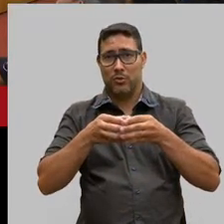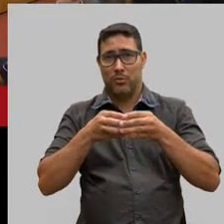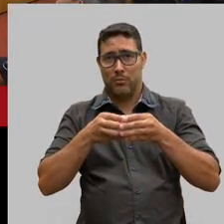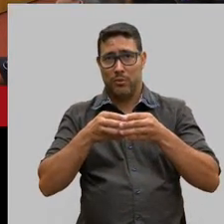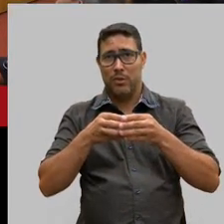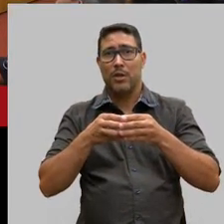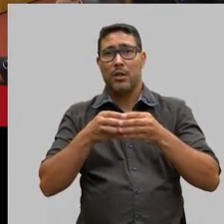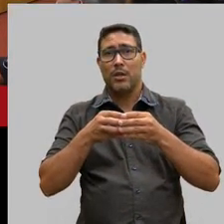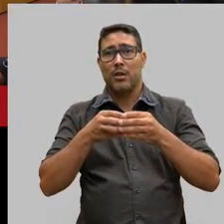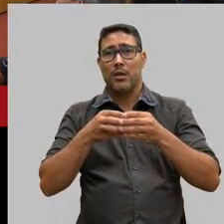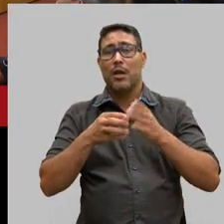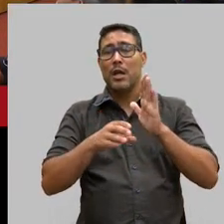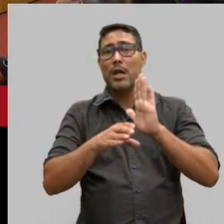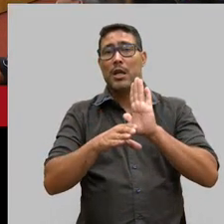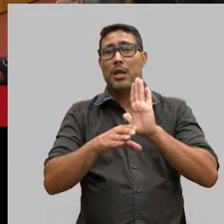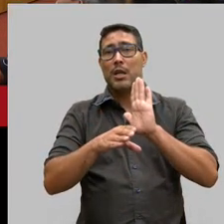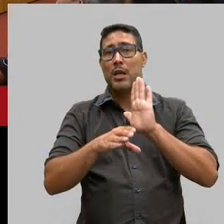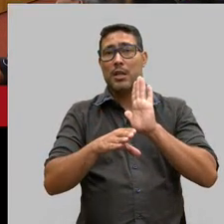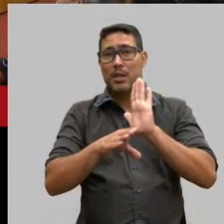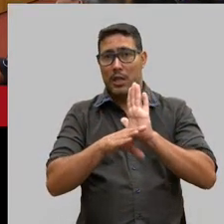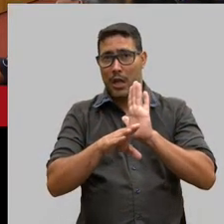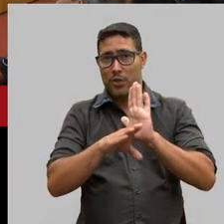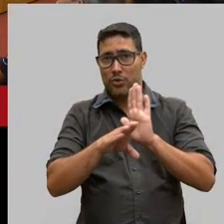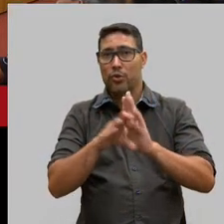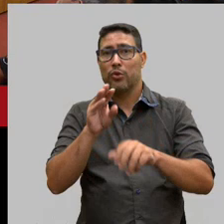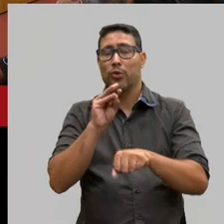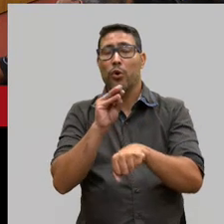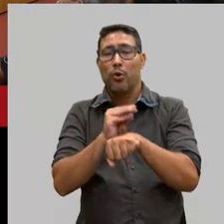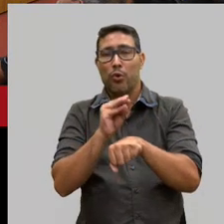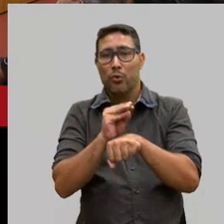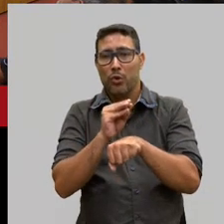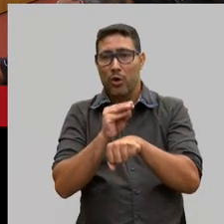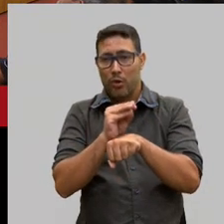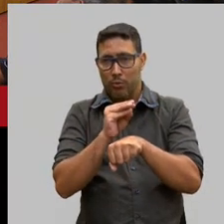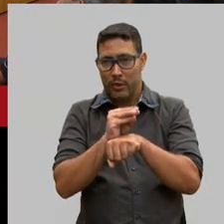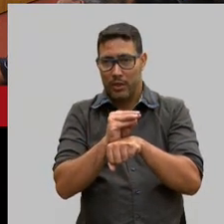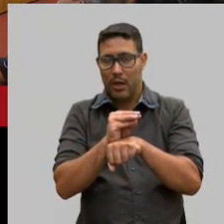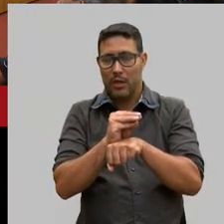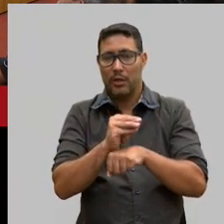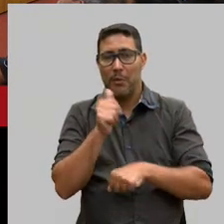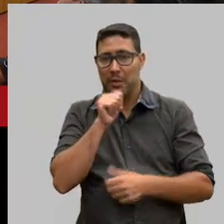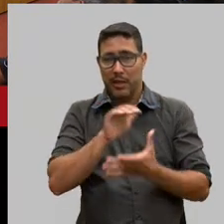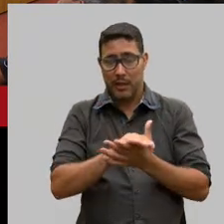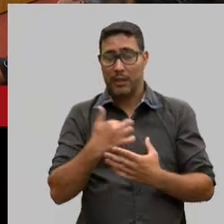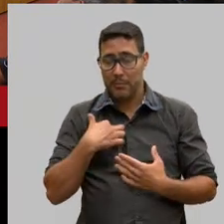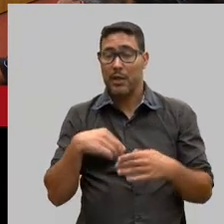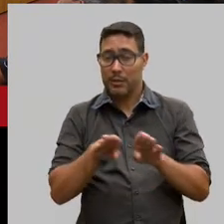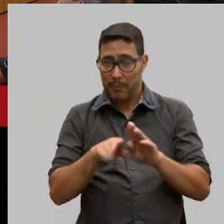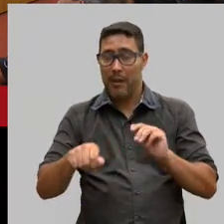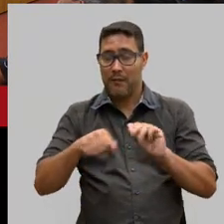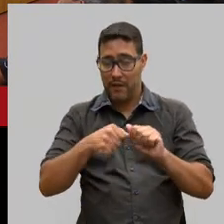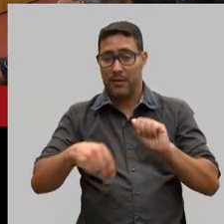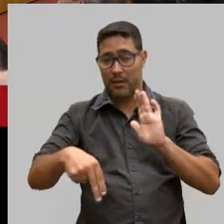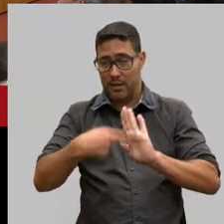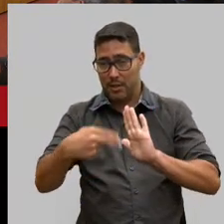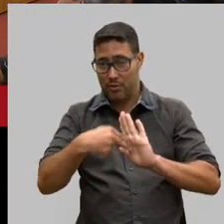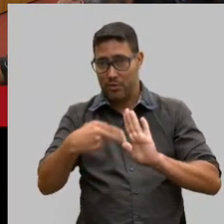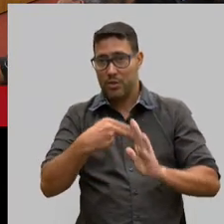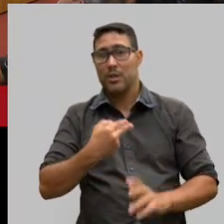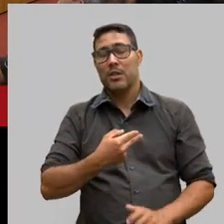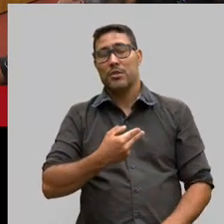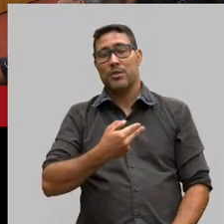a cuidar da minha esposa que também é médica numa cirurgia aberta de coração ela foi uma das plantonistas do